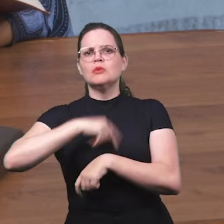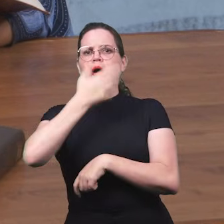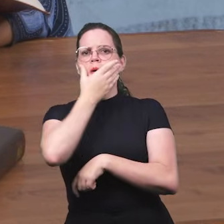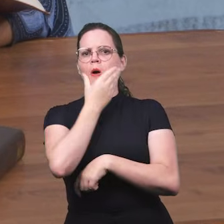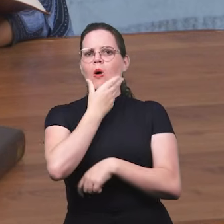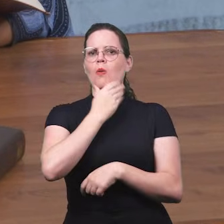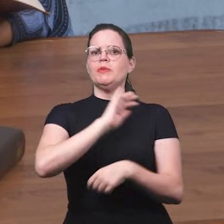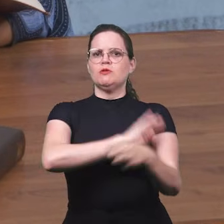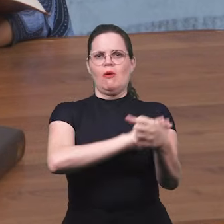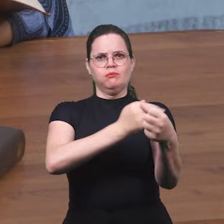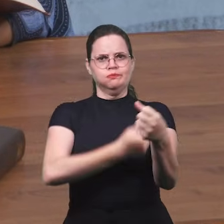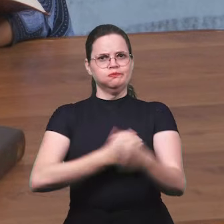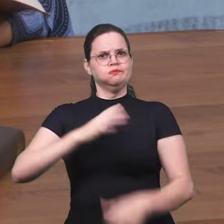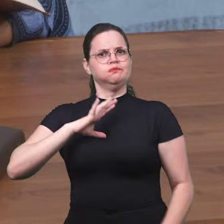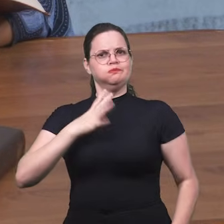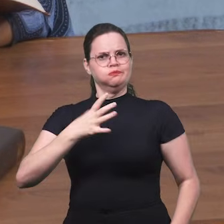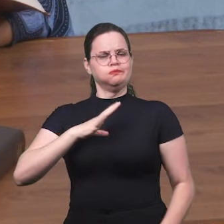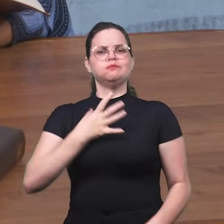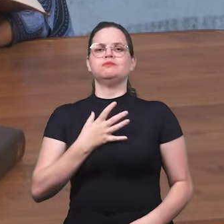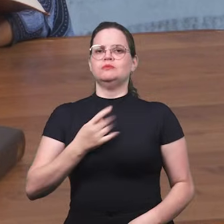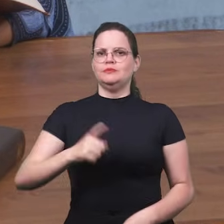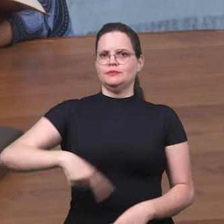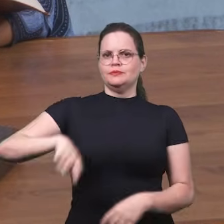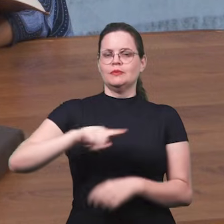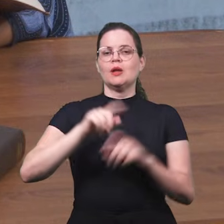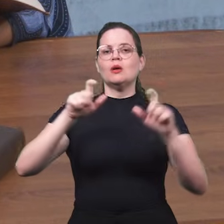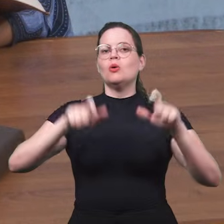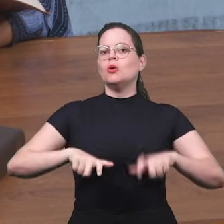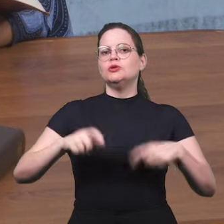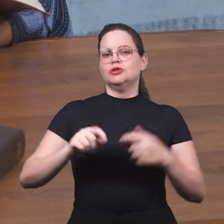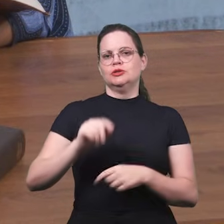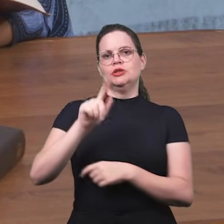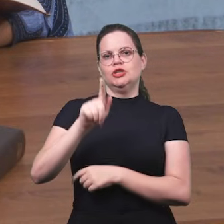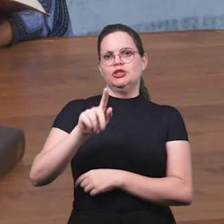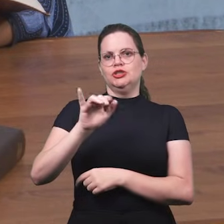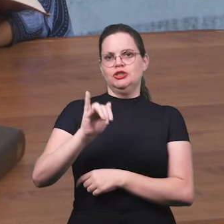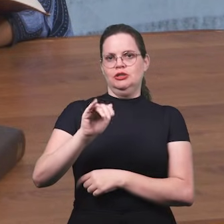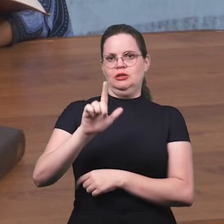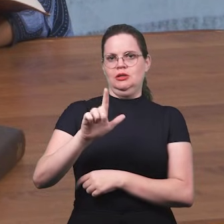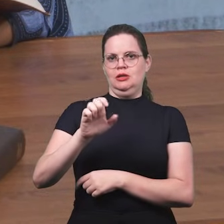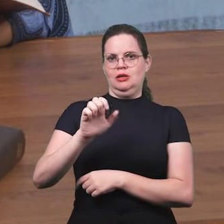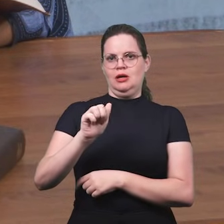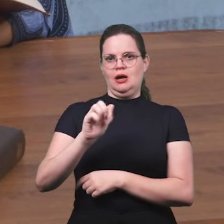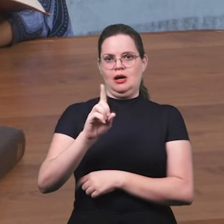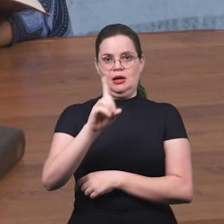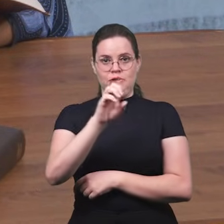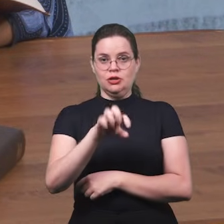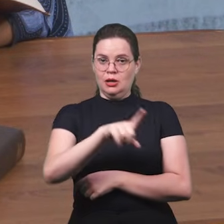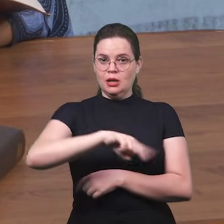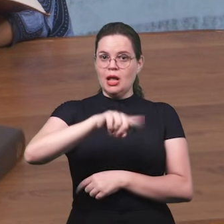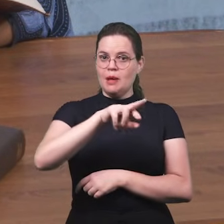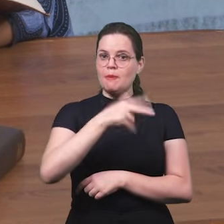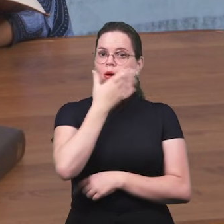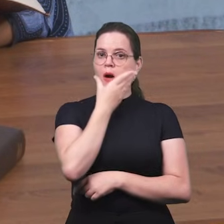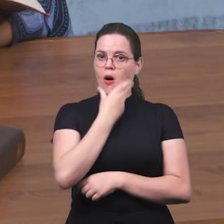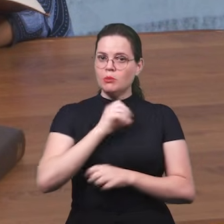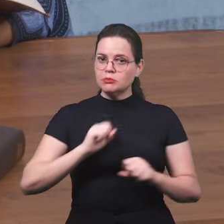varões valentes em Jaézer de Gileade. E seus irmãos, homens valentes,